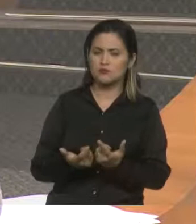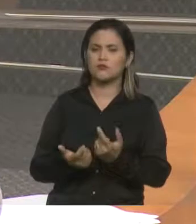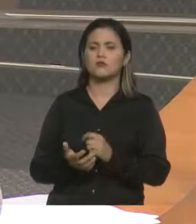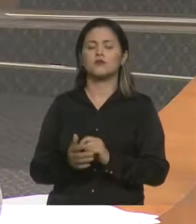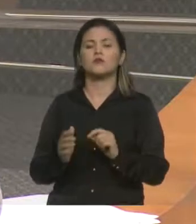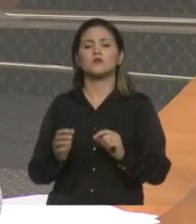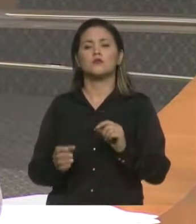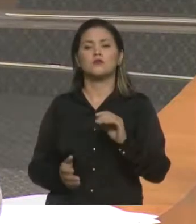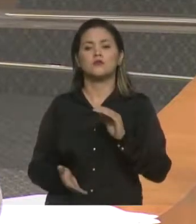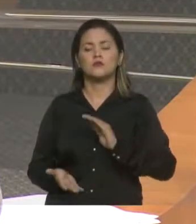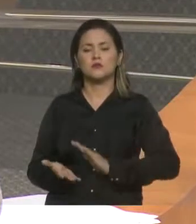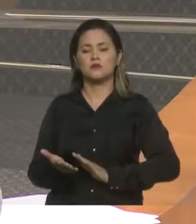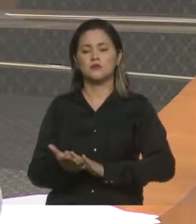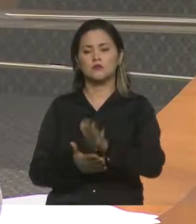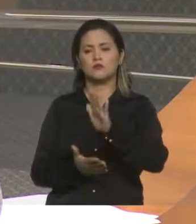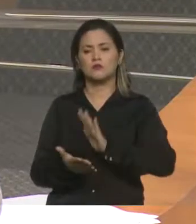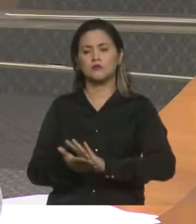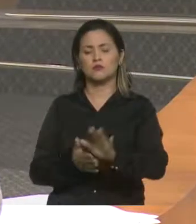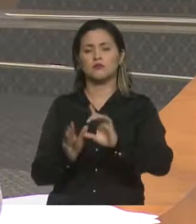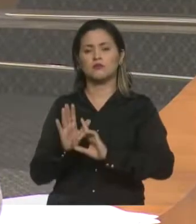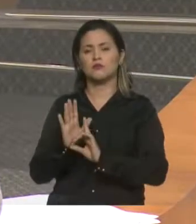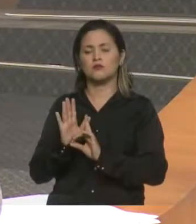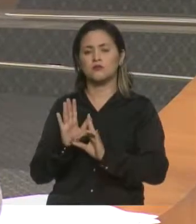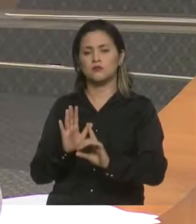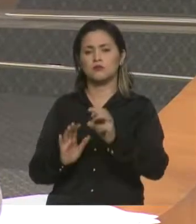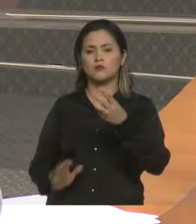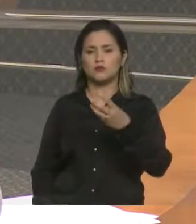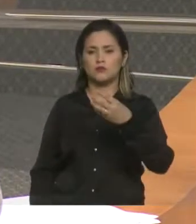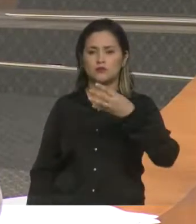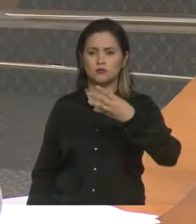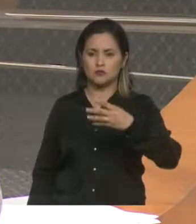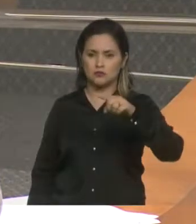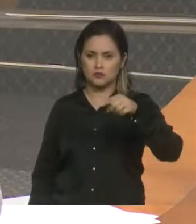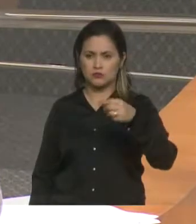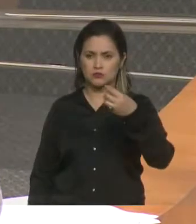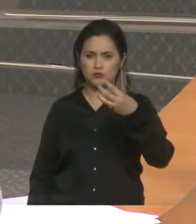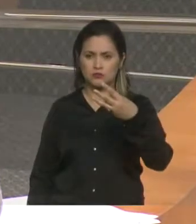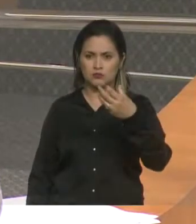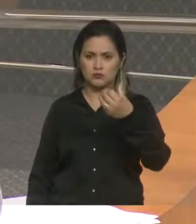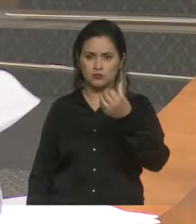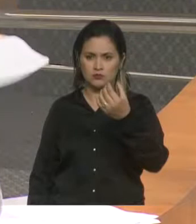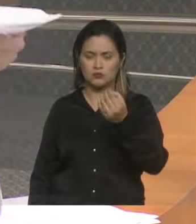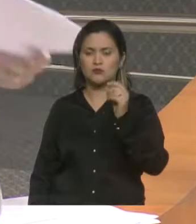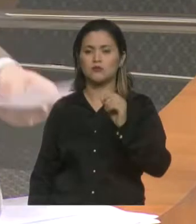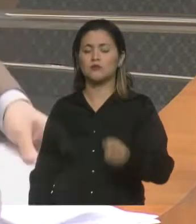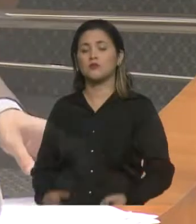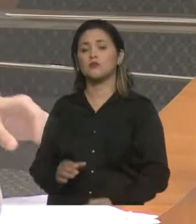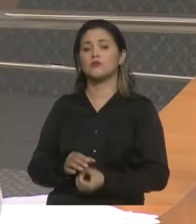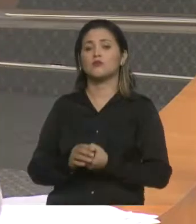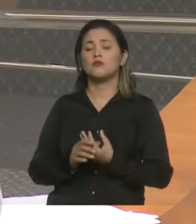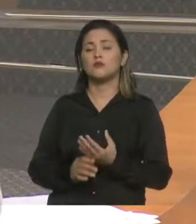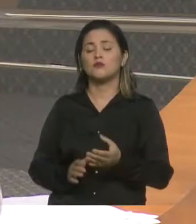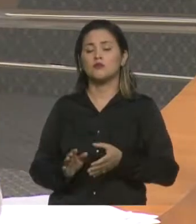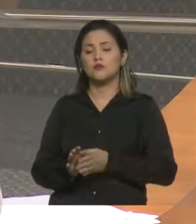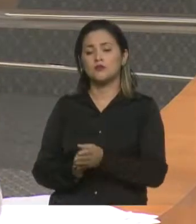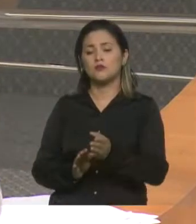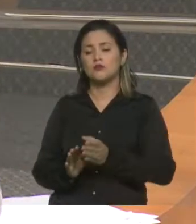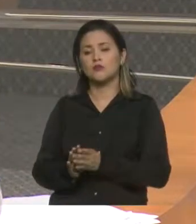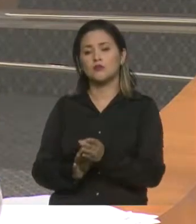34.360, que criou aqui a figura do Conselho do Fundo Estadual de Combate ao Câncer.